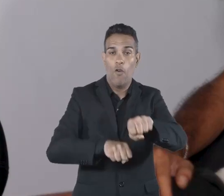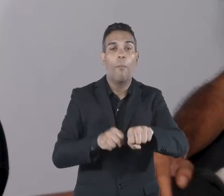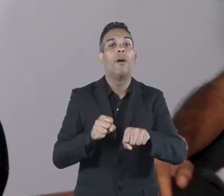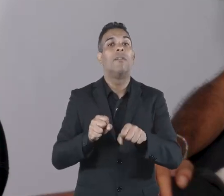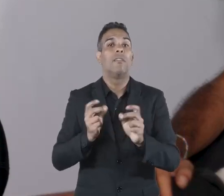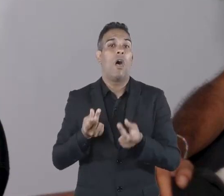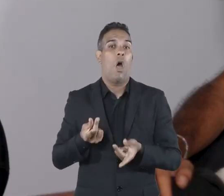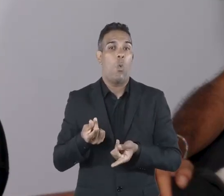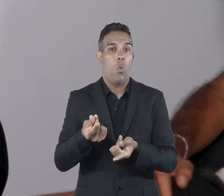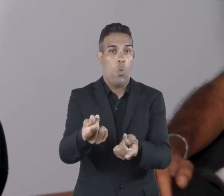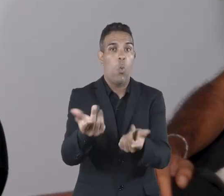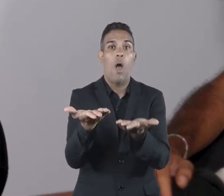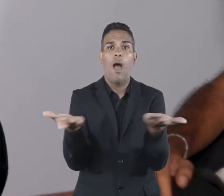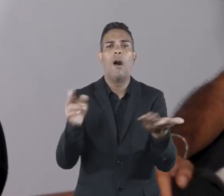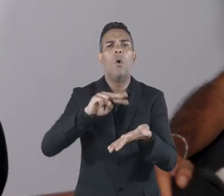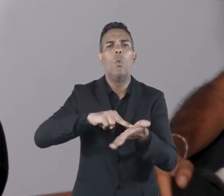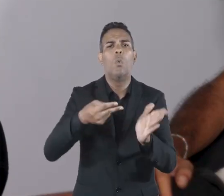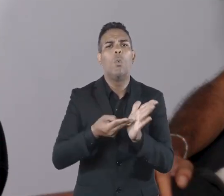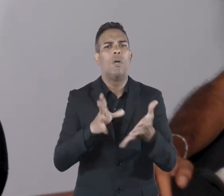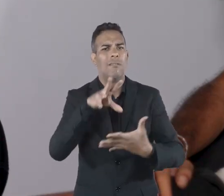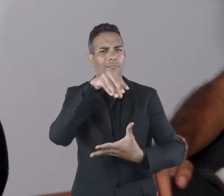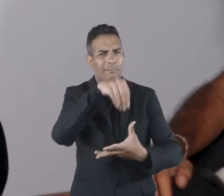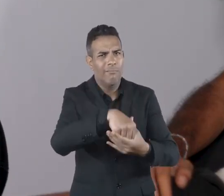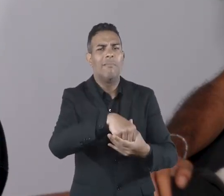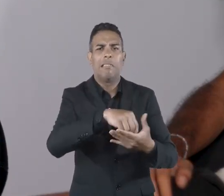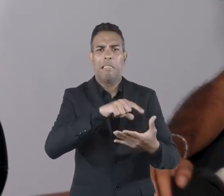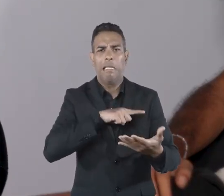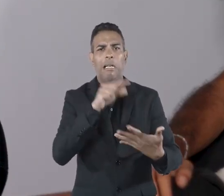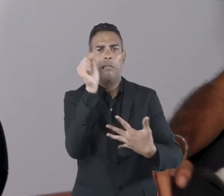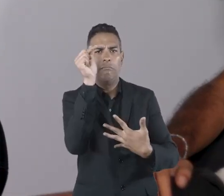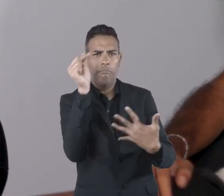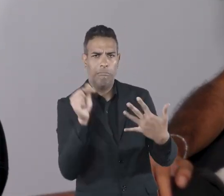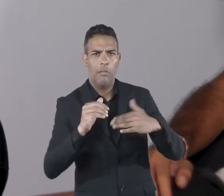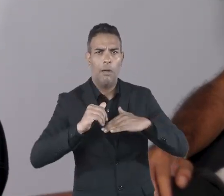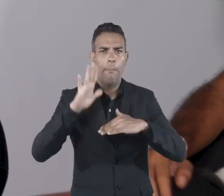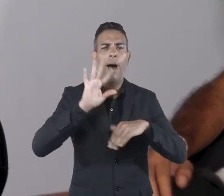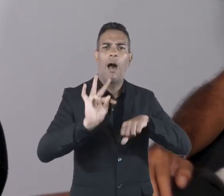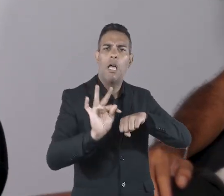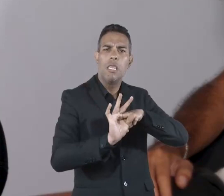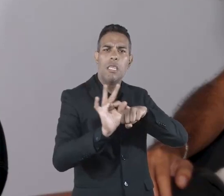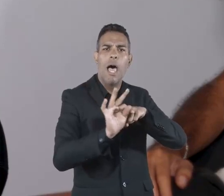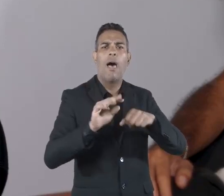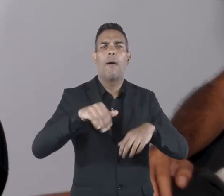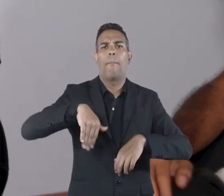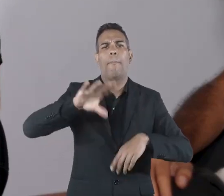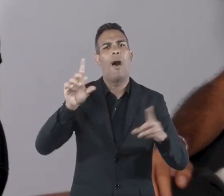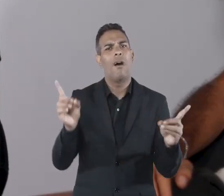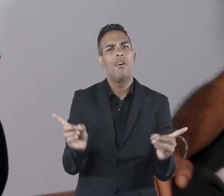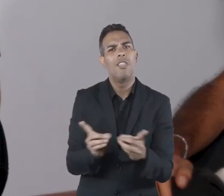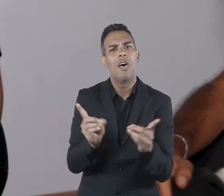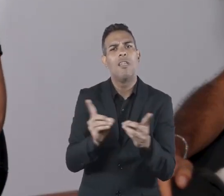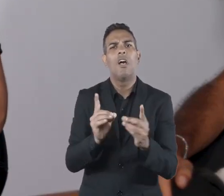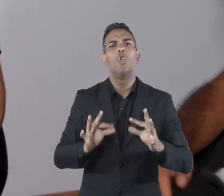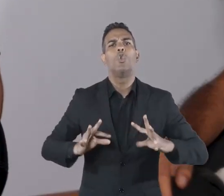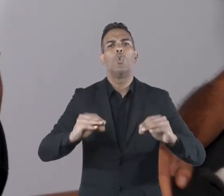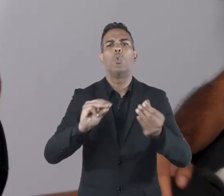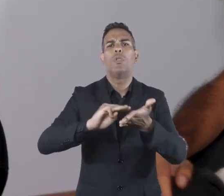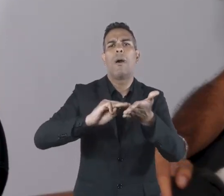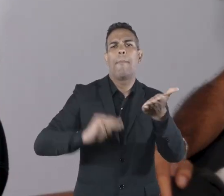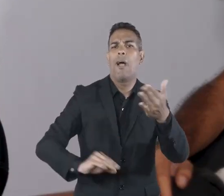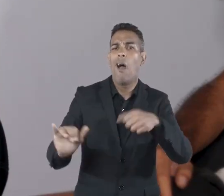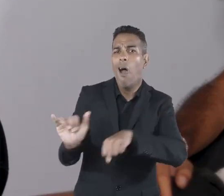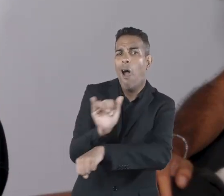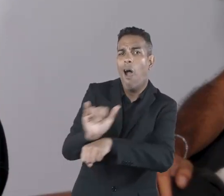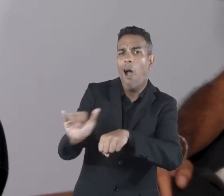como um todo, que é a formação continuada. E nessa formação continuada, a gente traz aspectos mais técnicos ligados à didática,